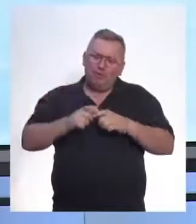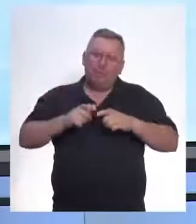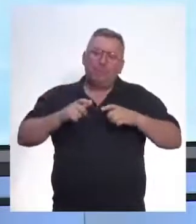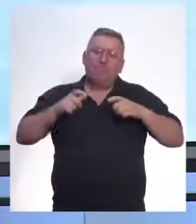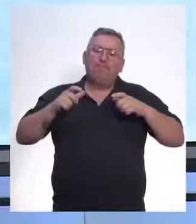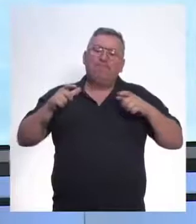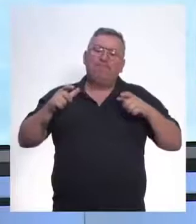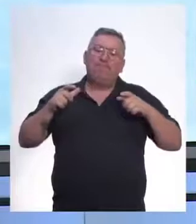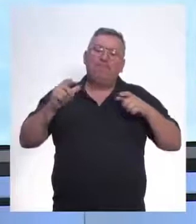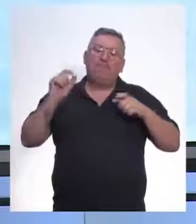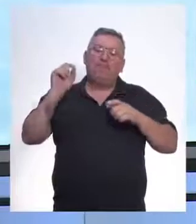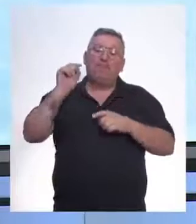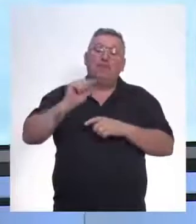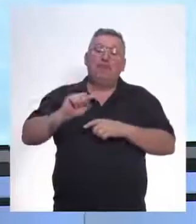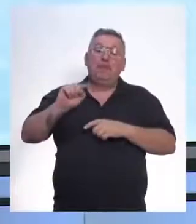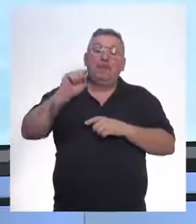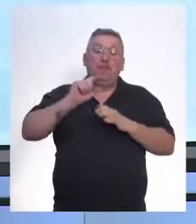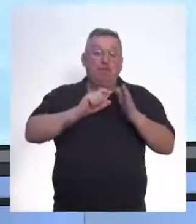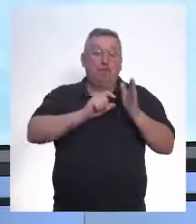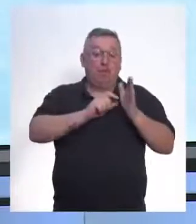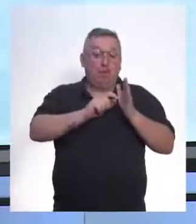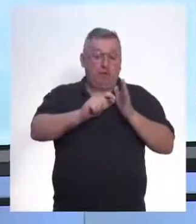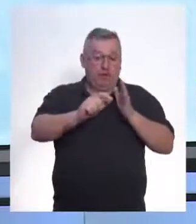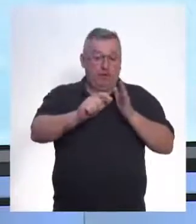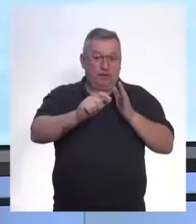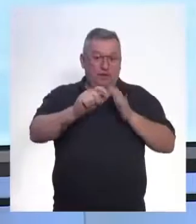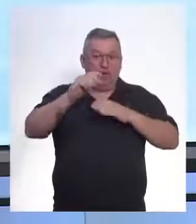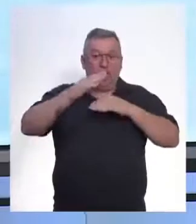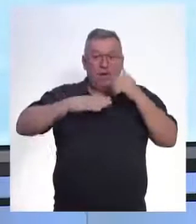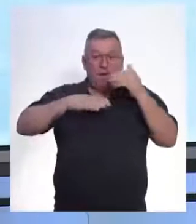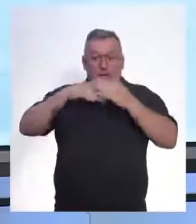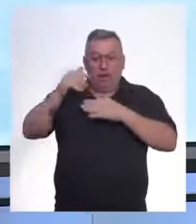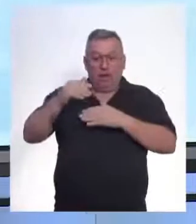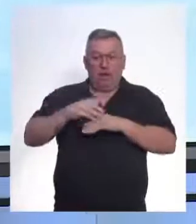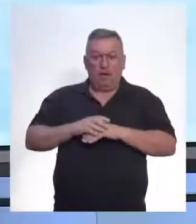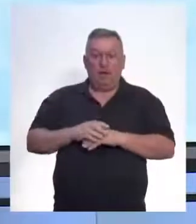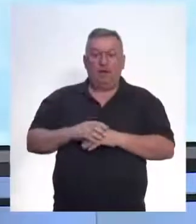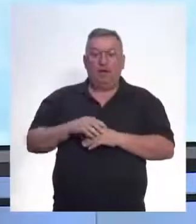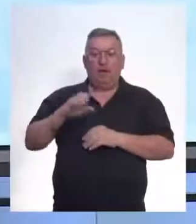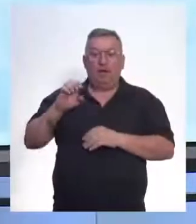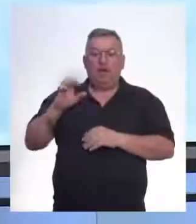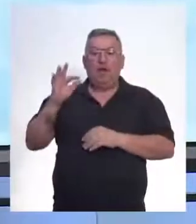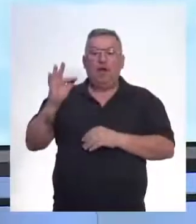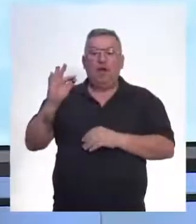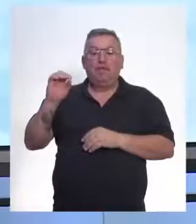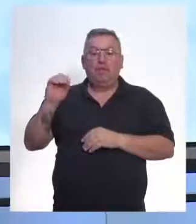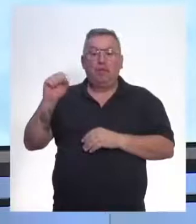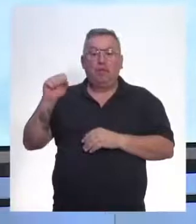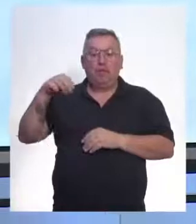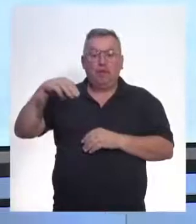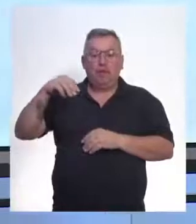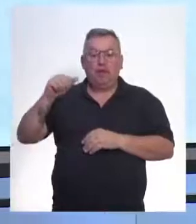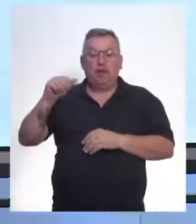ampliada nesse conceito. Então, a habilidade é a